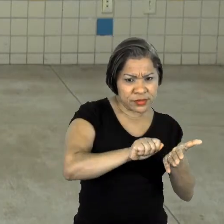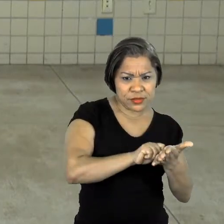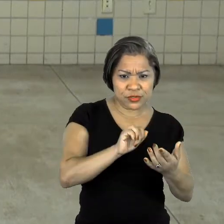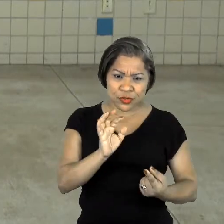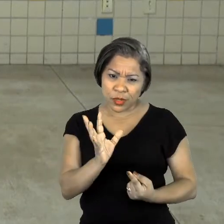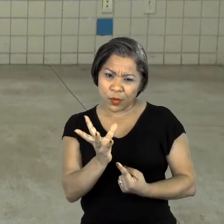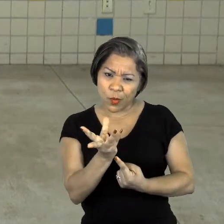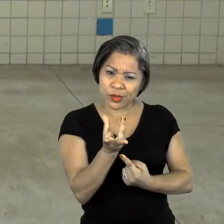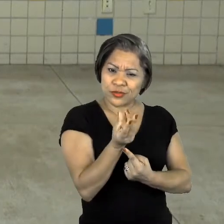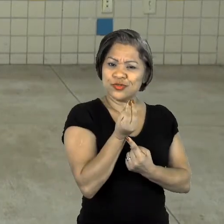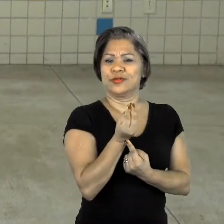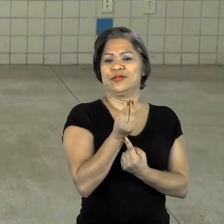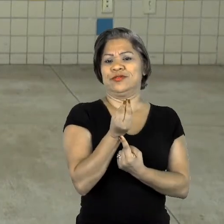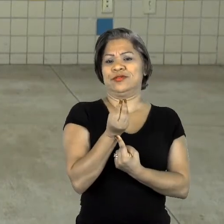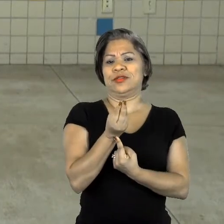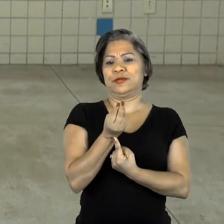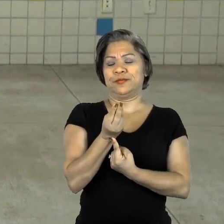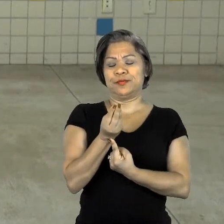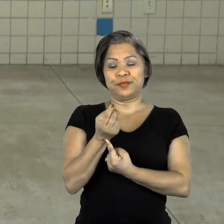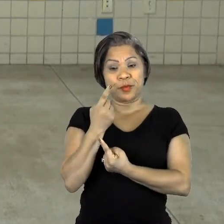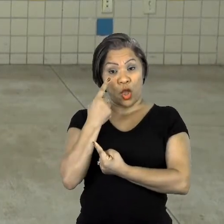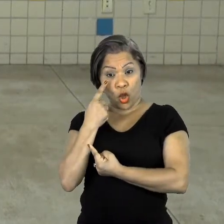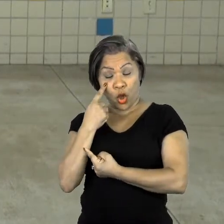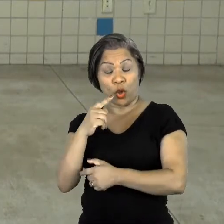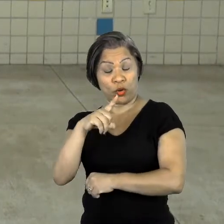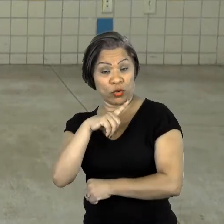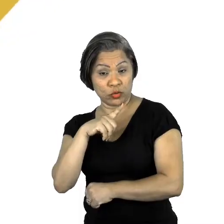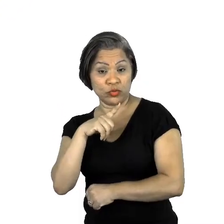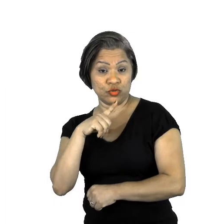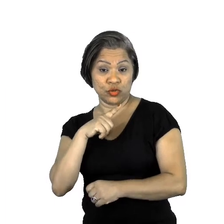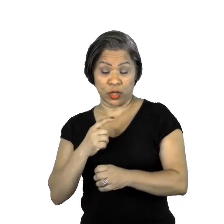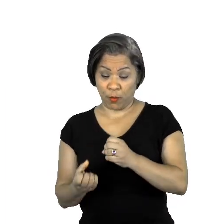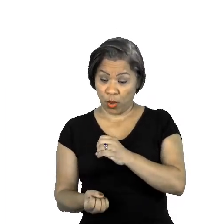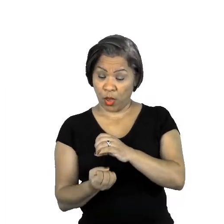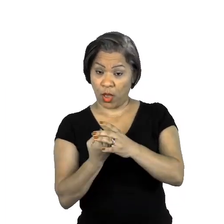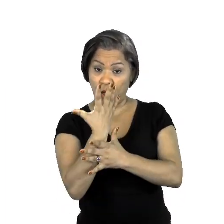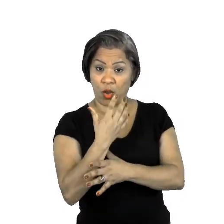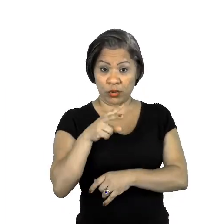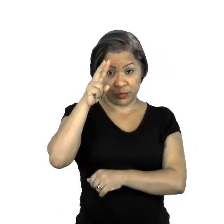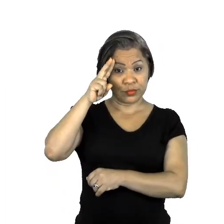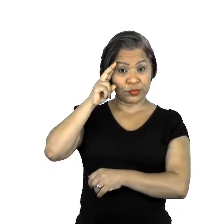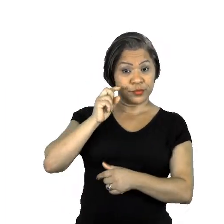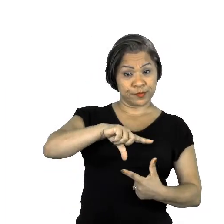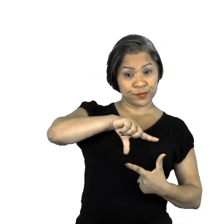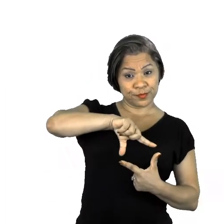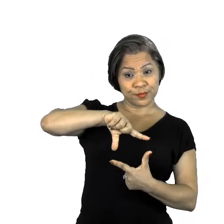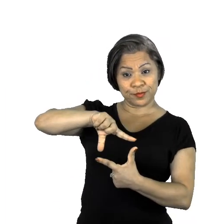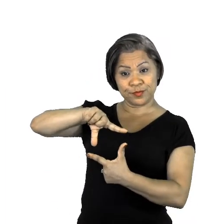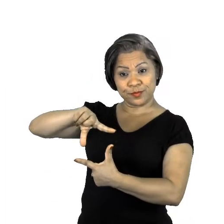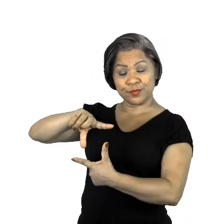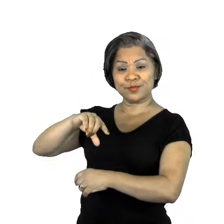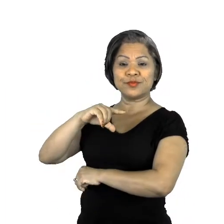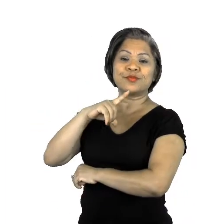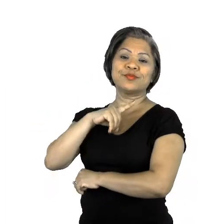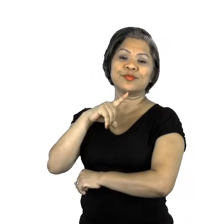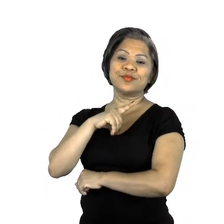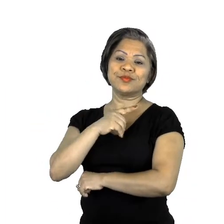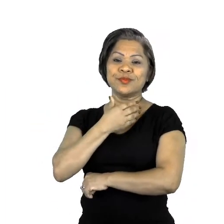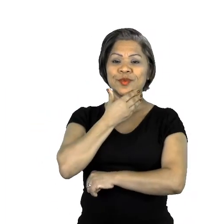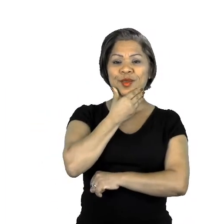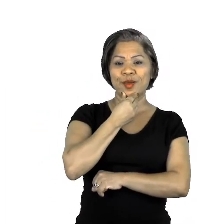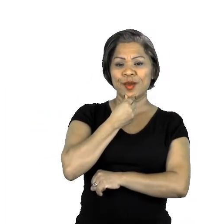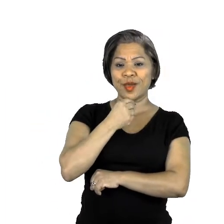temos a origem das histórias em quadrinhos. Tem aí um menino montado aí em